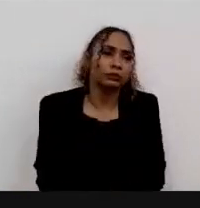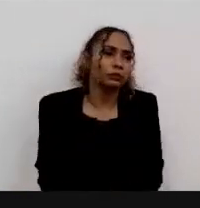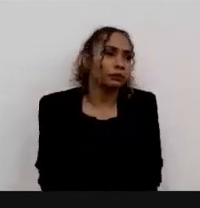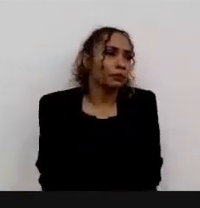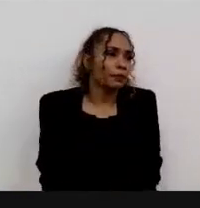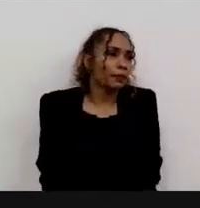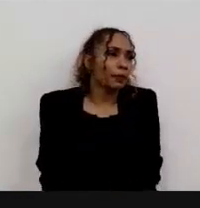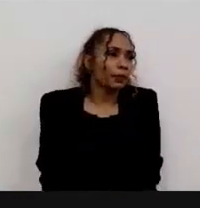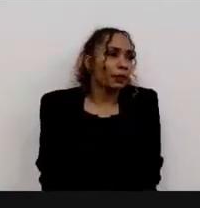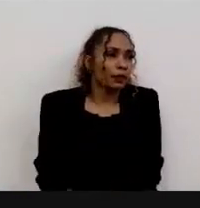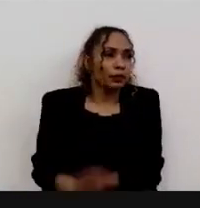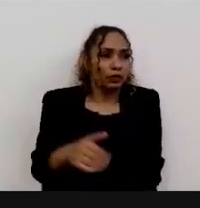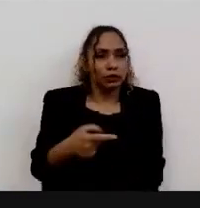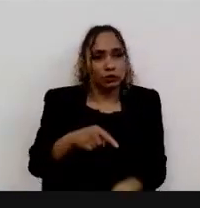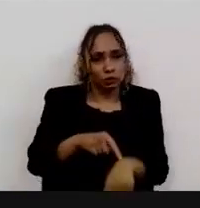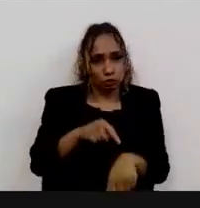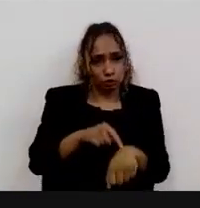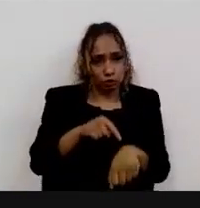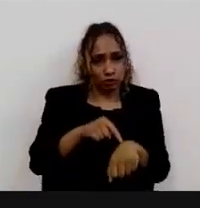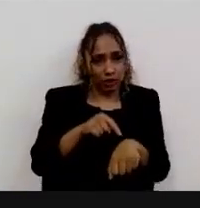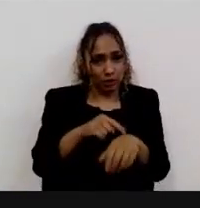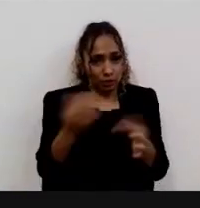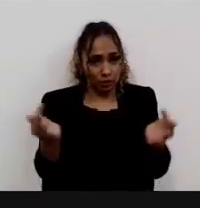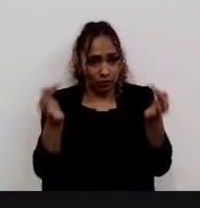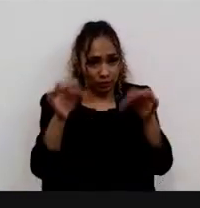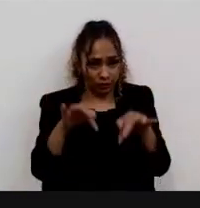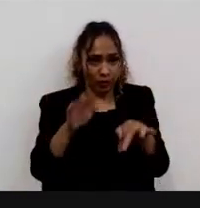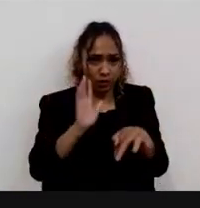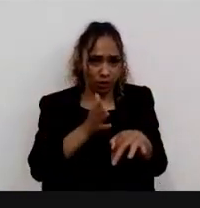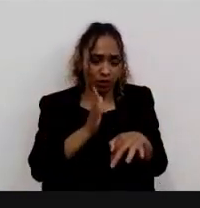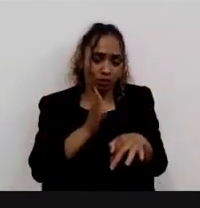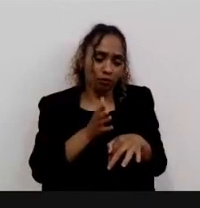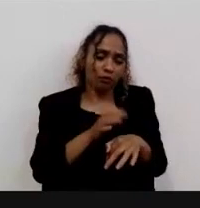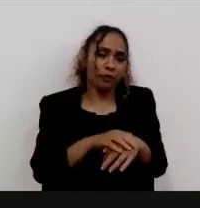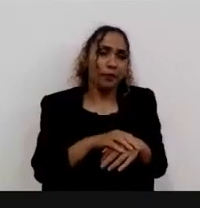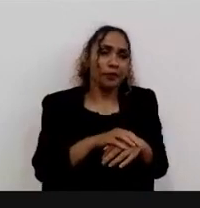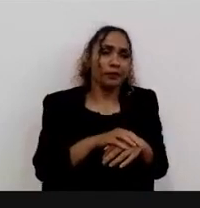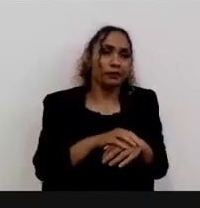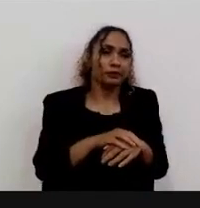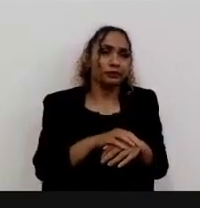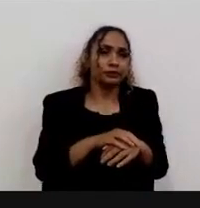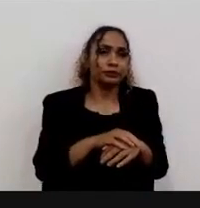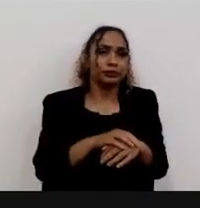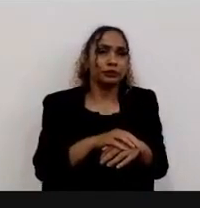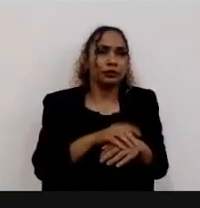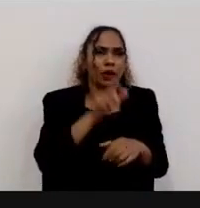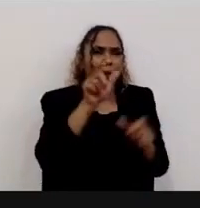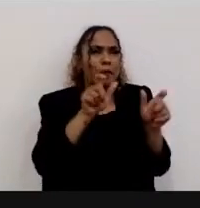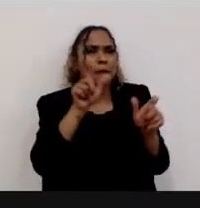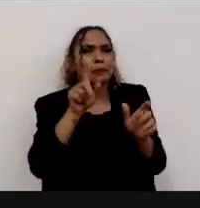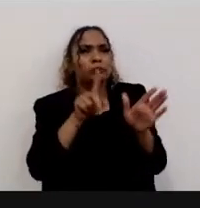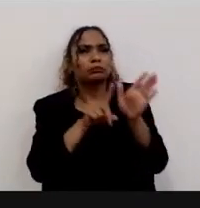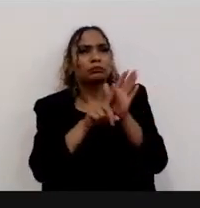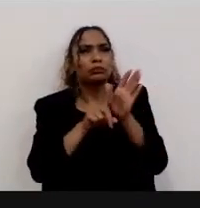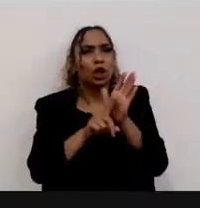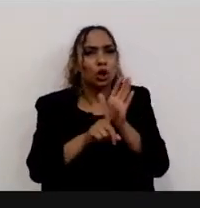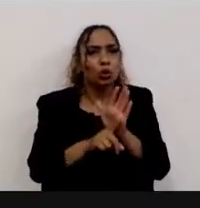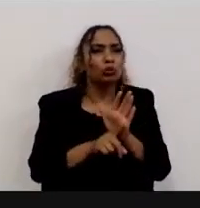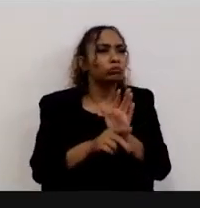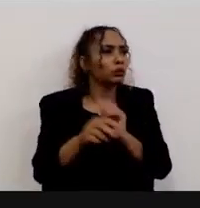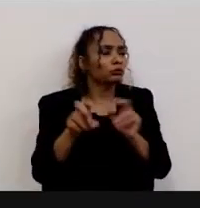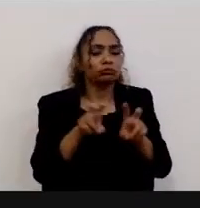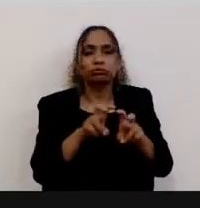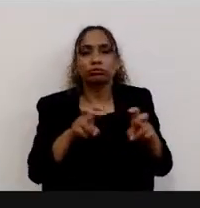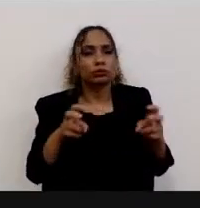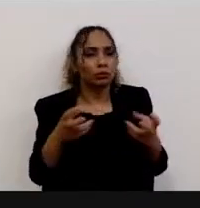E nós estamos aqui com o nosso tempo já chegando ao fim, pessoal. Alguém gostaria de fazer alguma pergunta para algum colega da